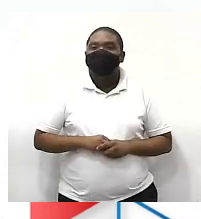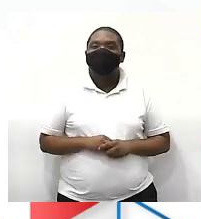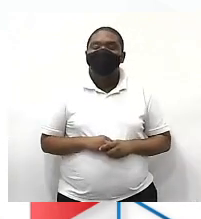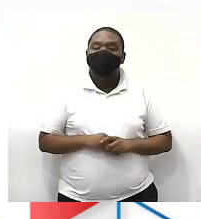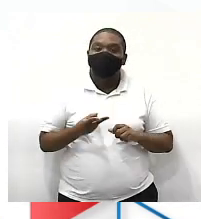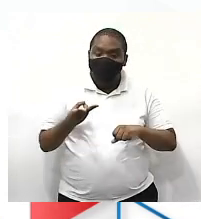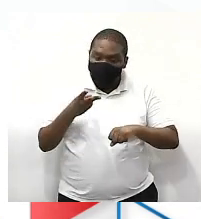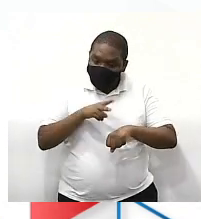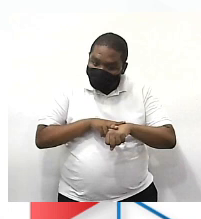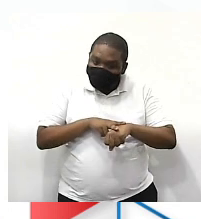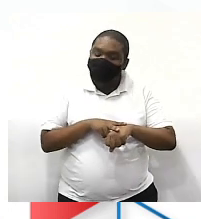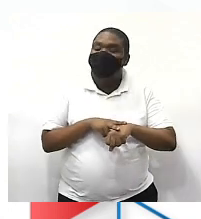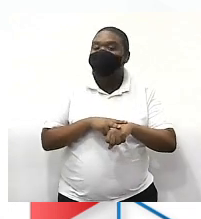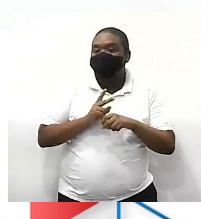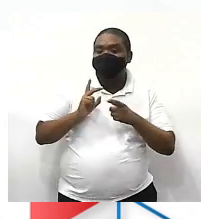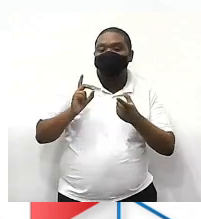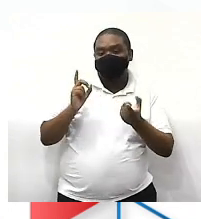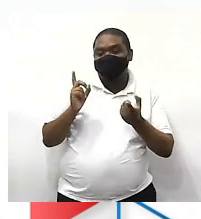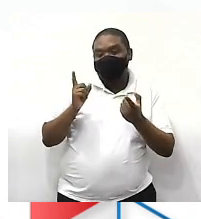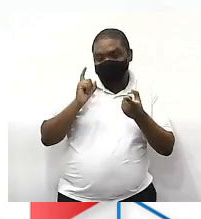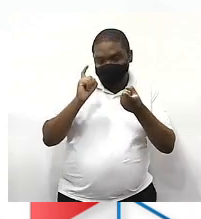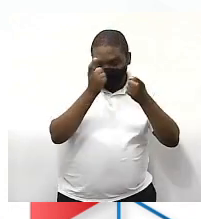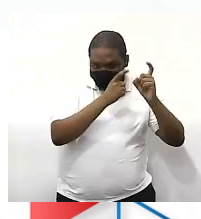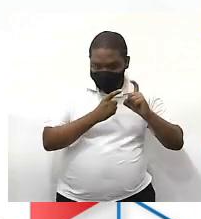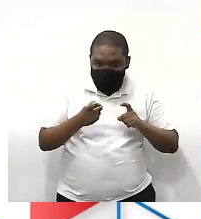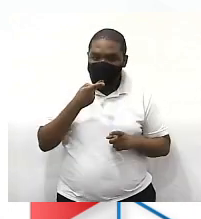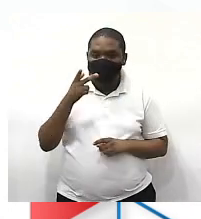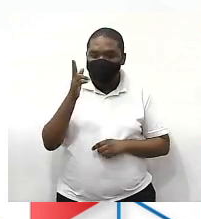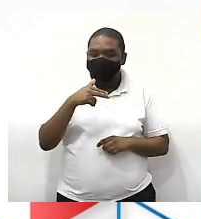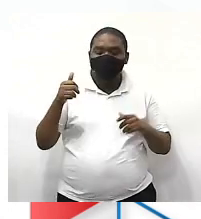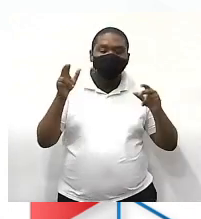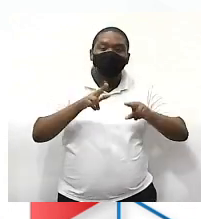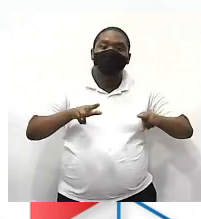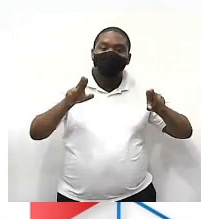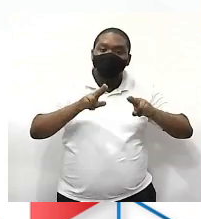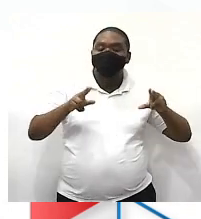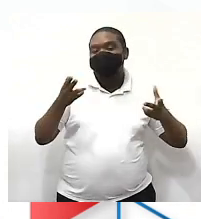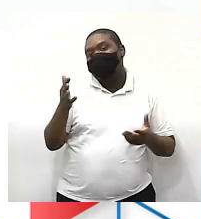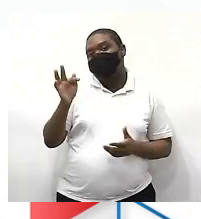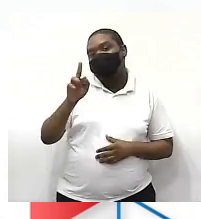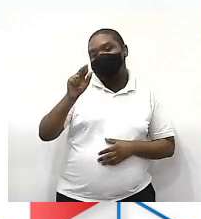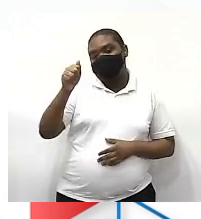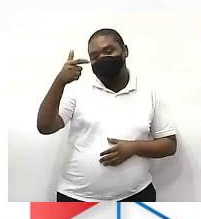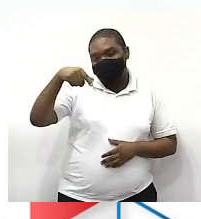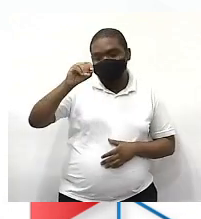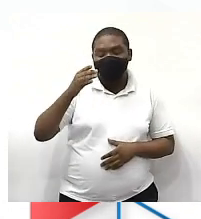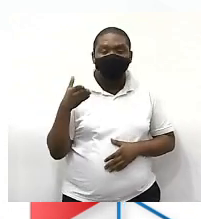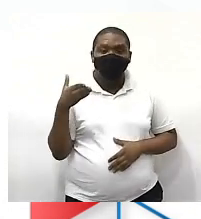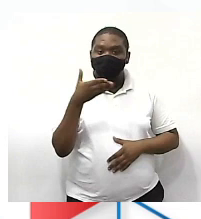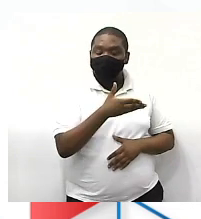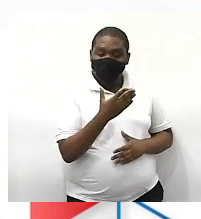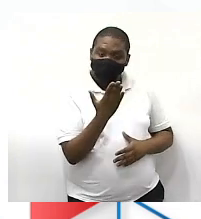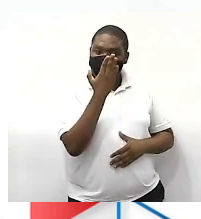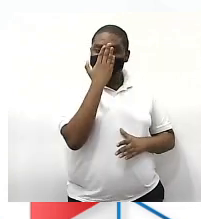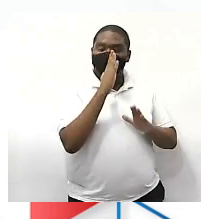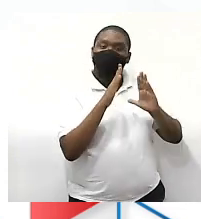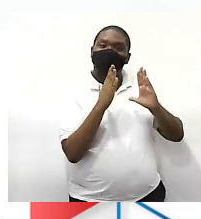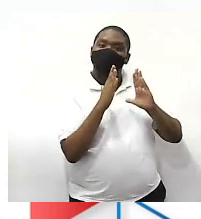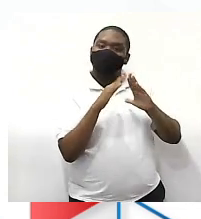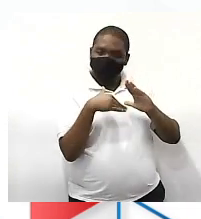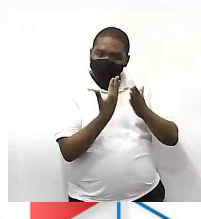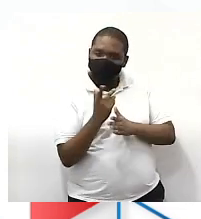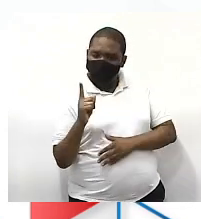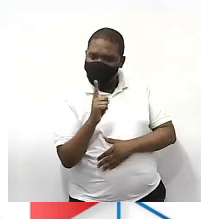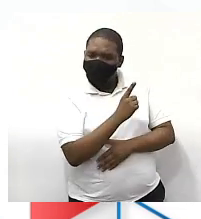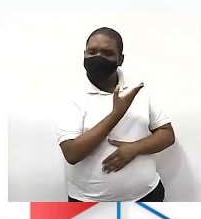dois personagens discutem aí que a gente nunca usa fração. E aí eles estão passando em frente à escola. O amigo dele